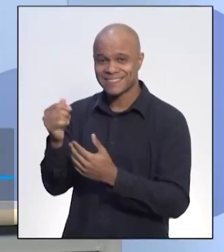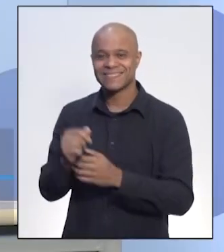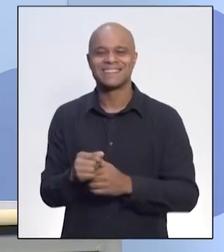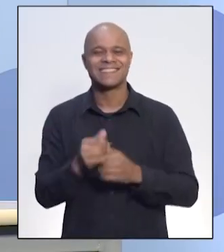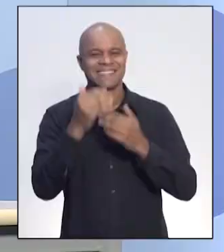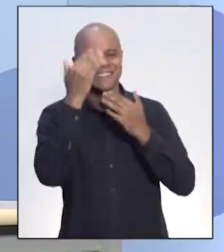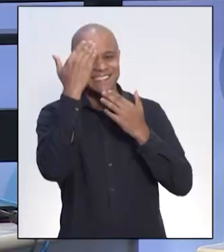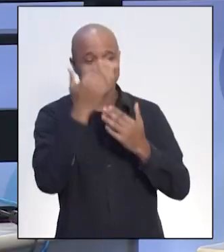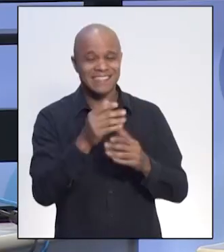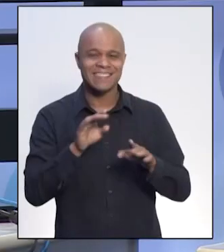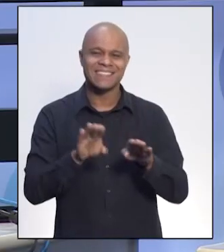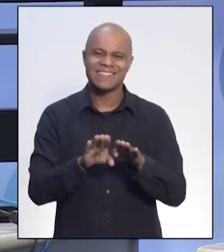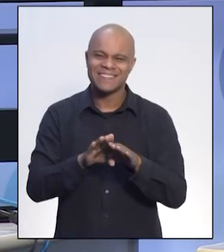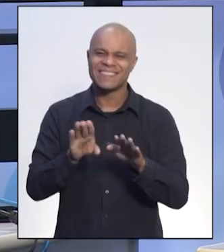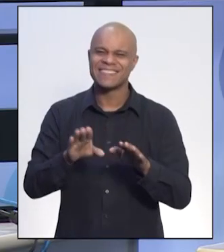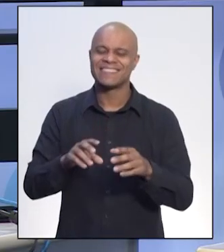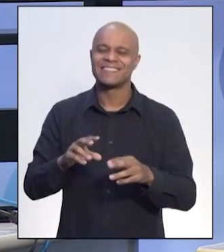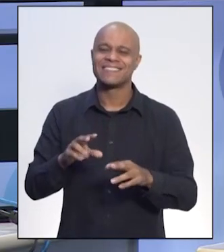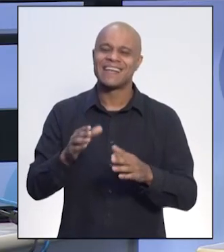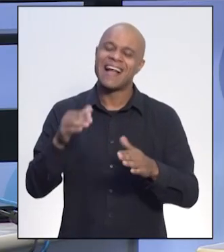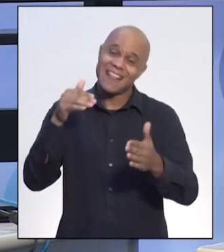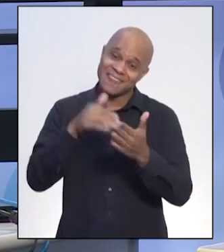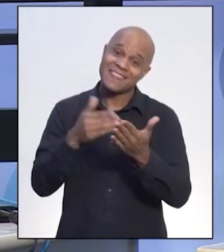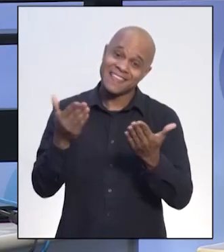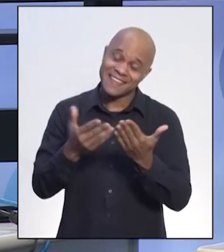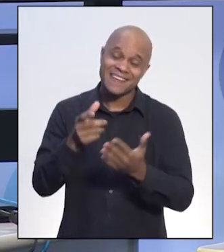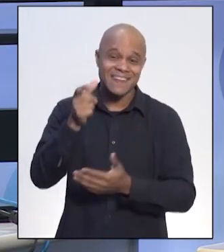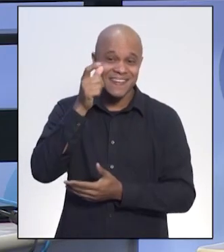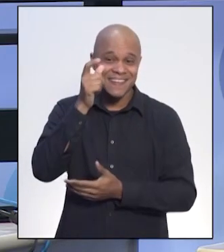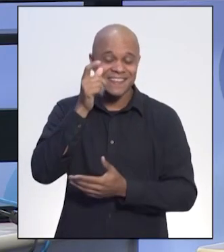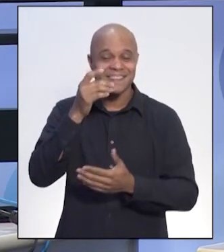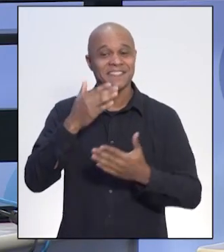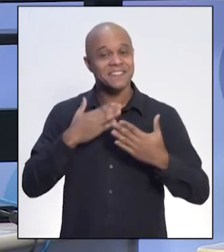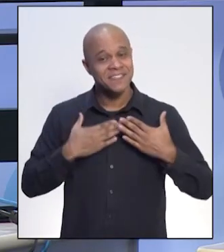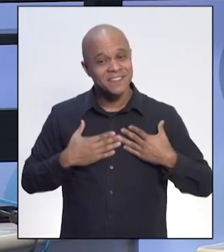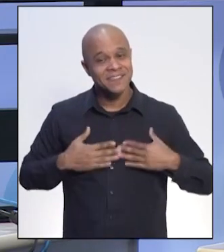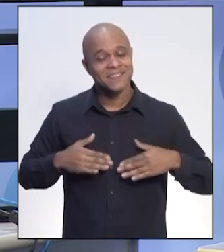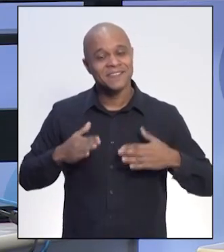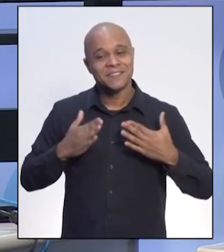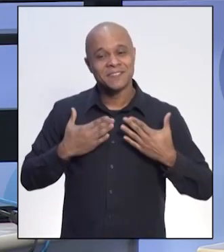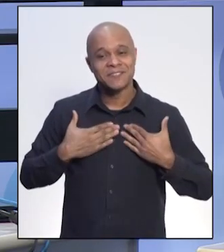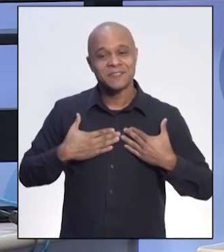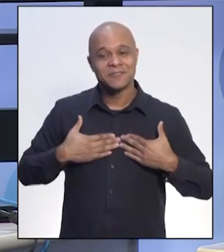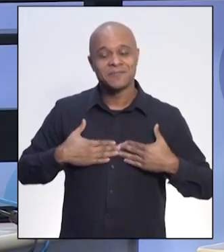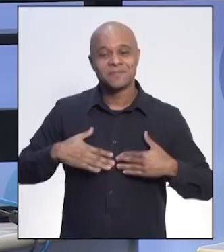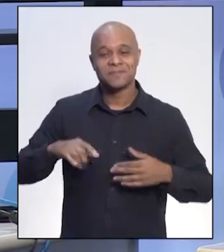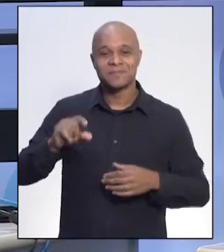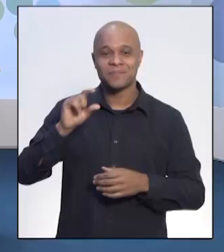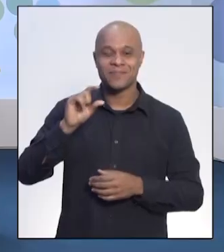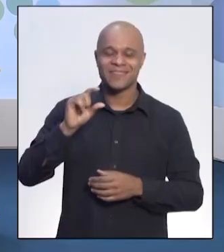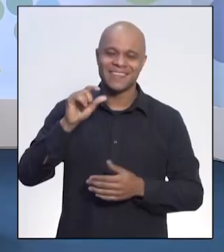hoje, de vocês também estar com a gente até agora, né? Que agora vocês vão descansar um pouquinho, né? E até a próxima aula para